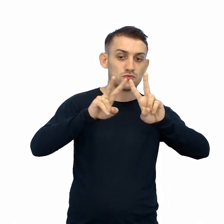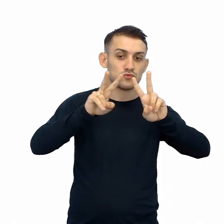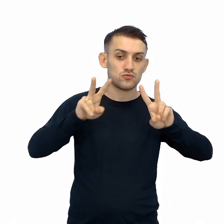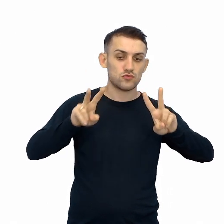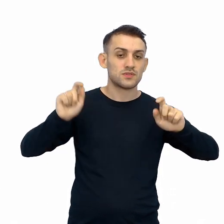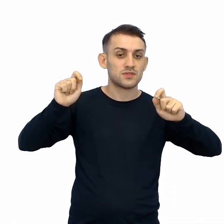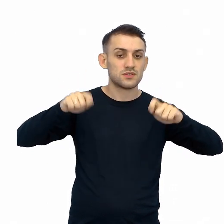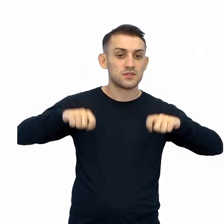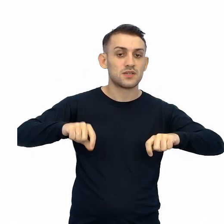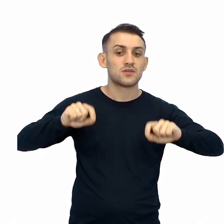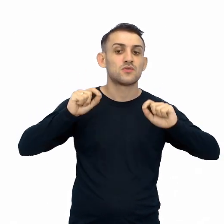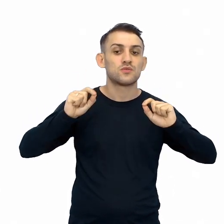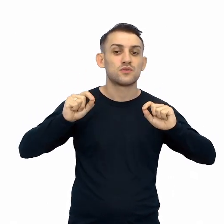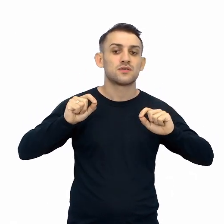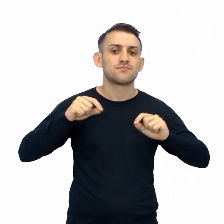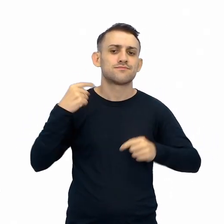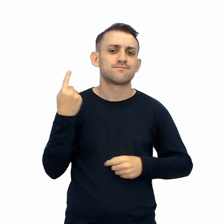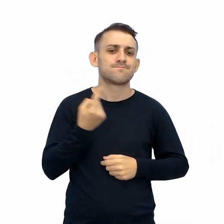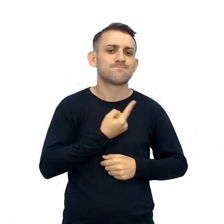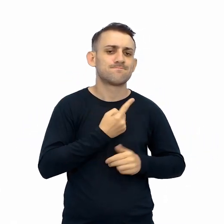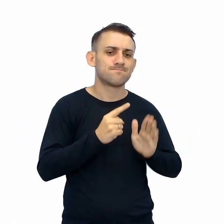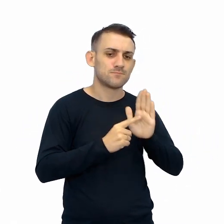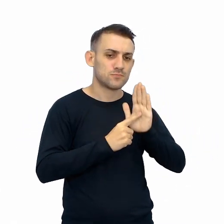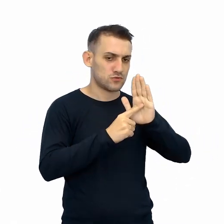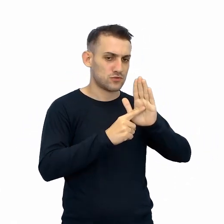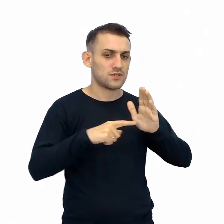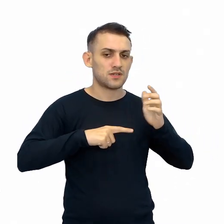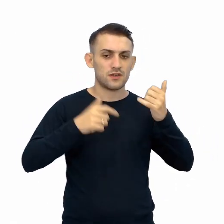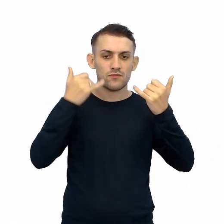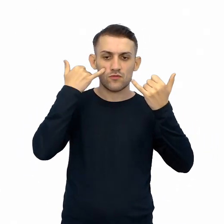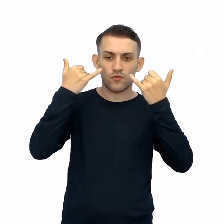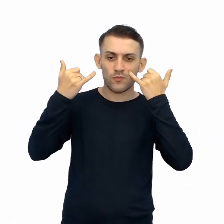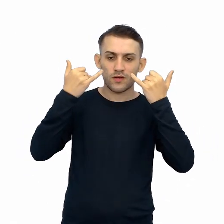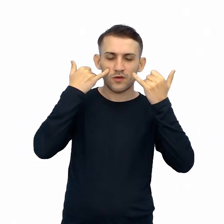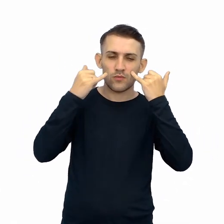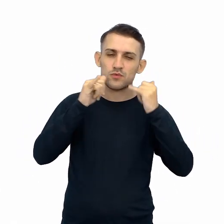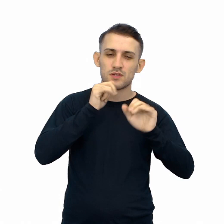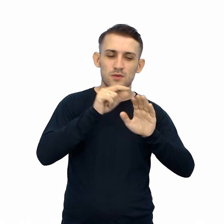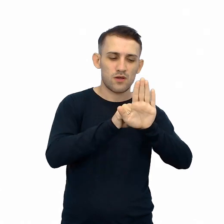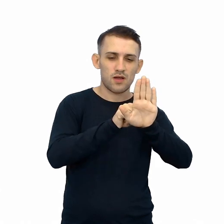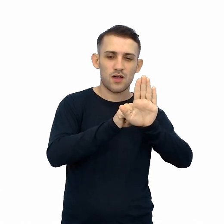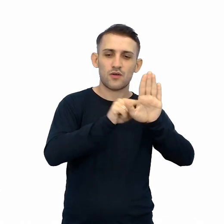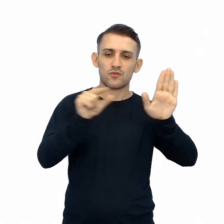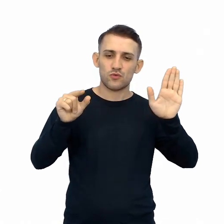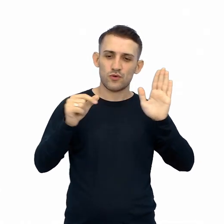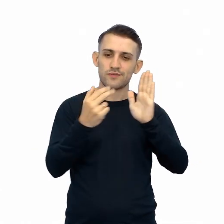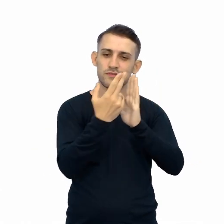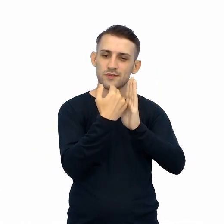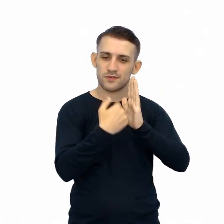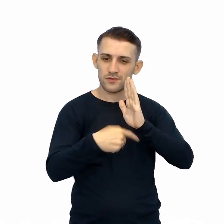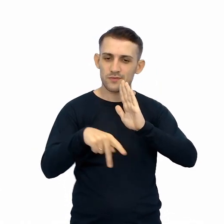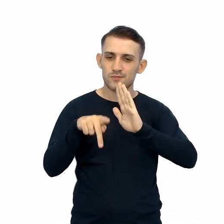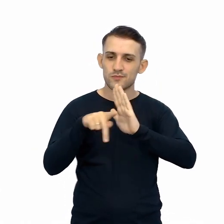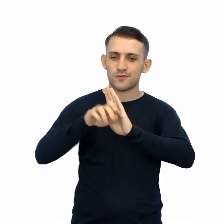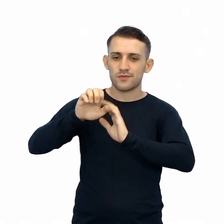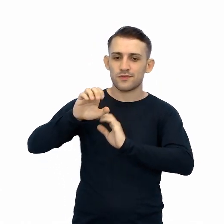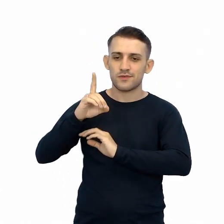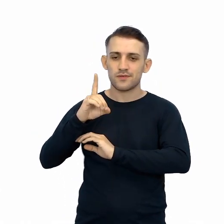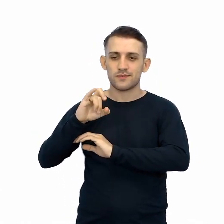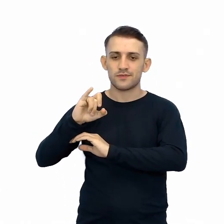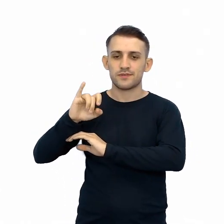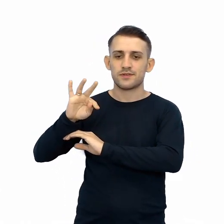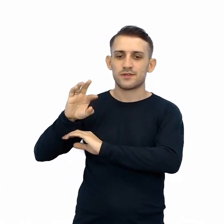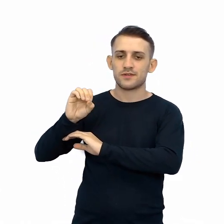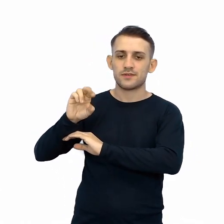vai ser indicado. Então, informações como autor, ilustrador, editora, etc.